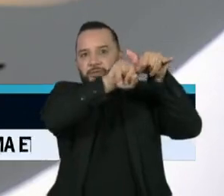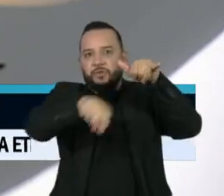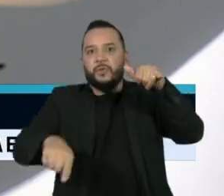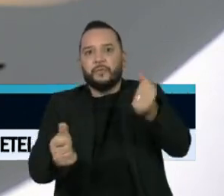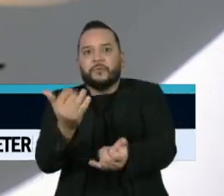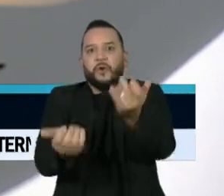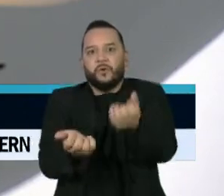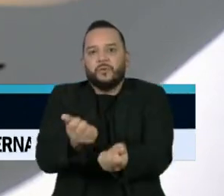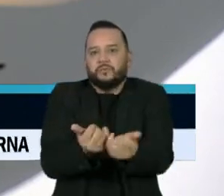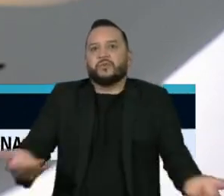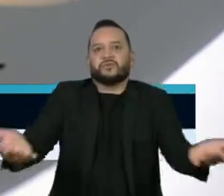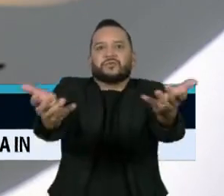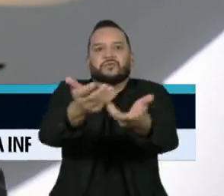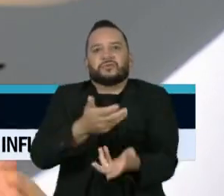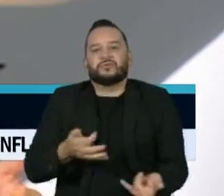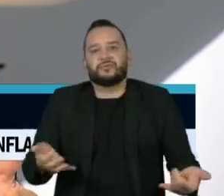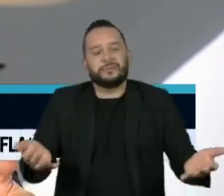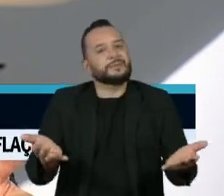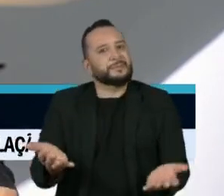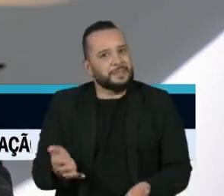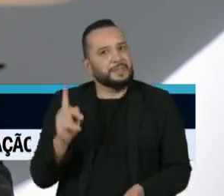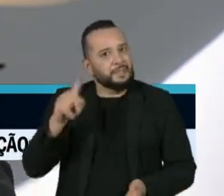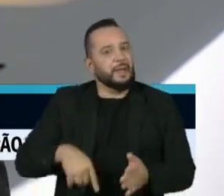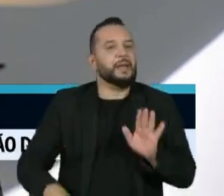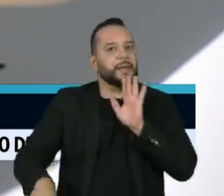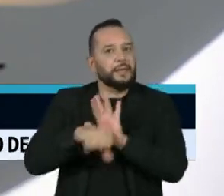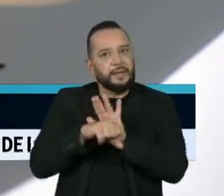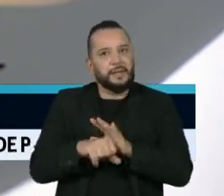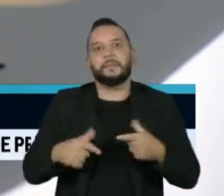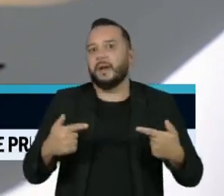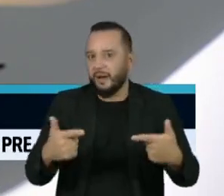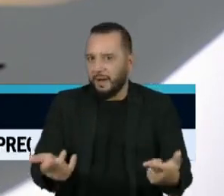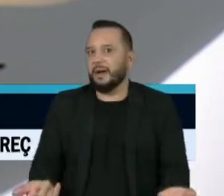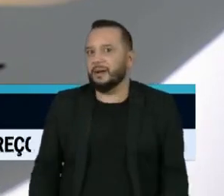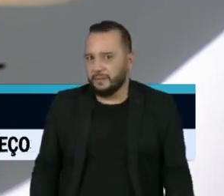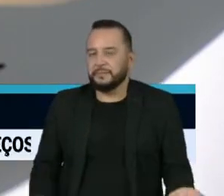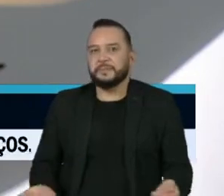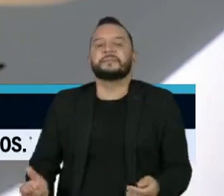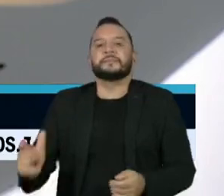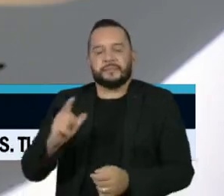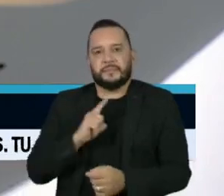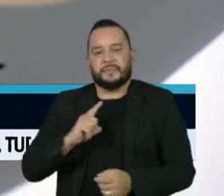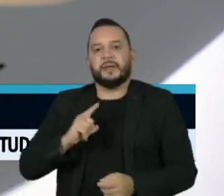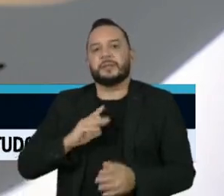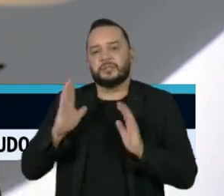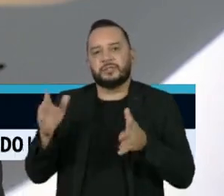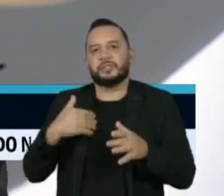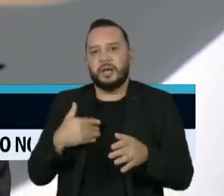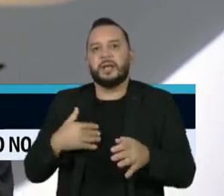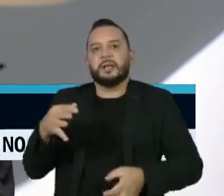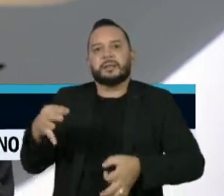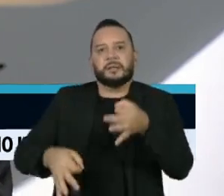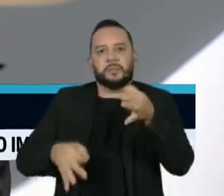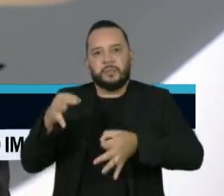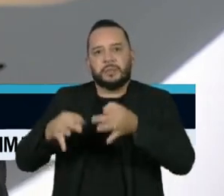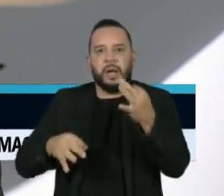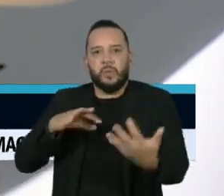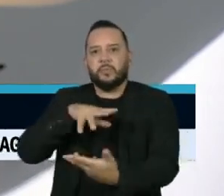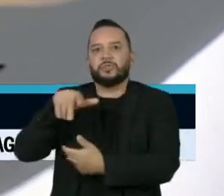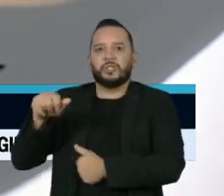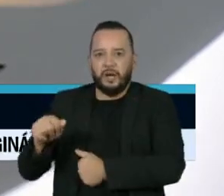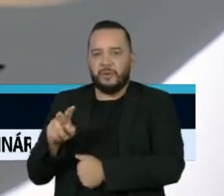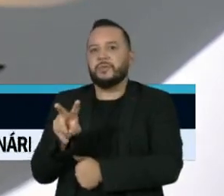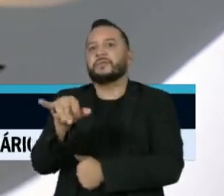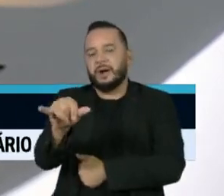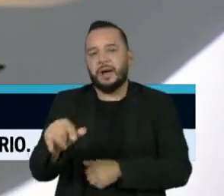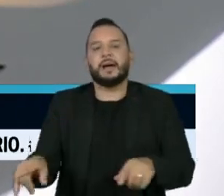nós vamos ter depois a questão dos crimes de guerra, né? Aí vai ter Tribunal Penal Internacional, aí a Rússia não submete ao Tribunal Penal Internacional, nós